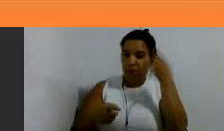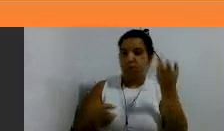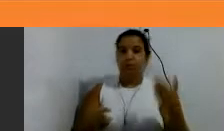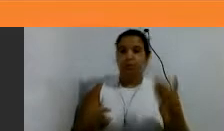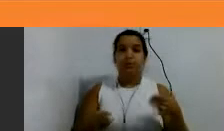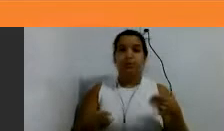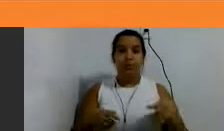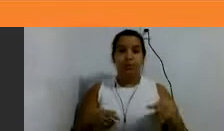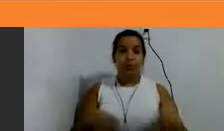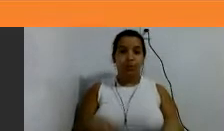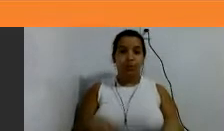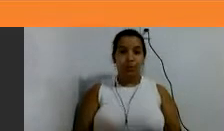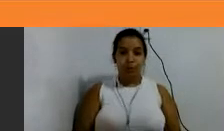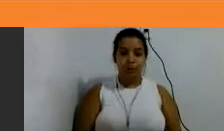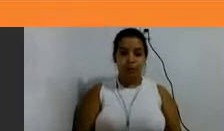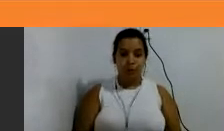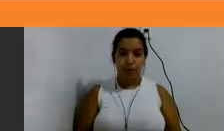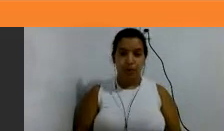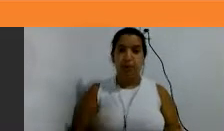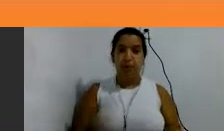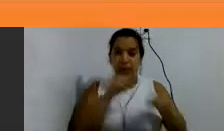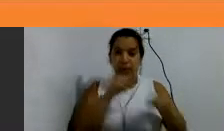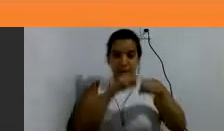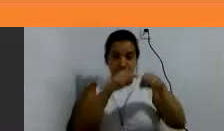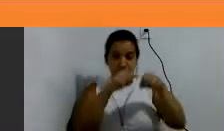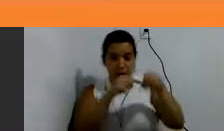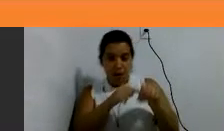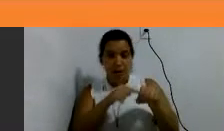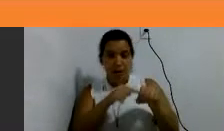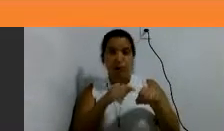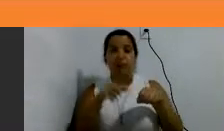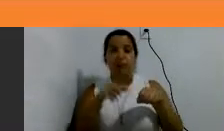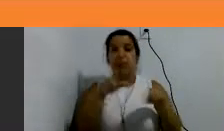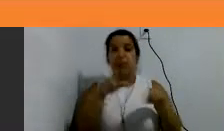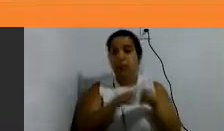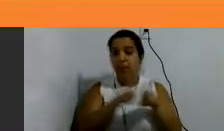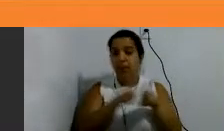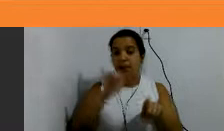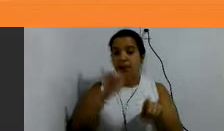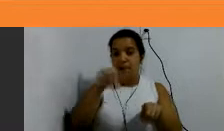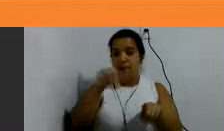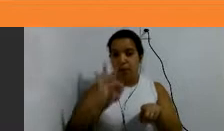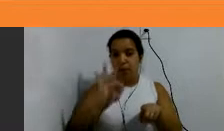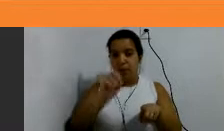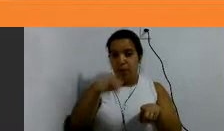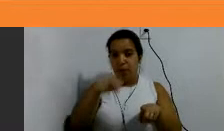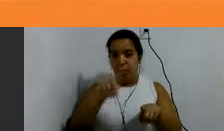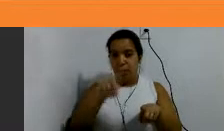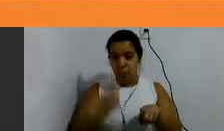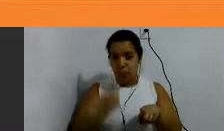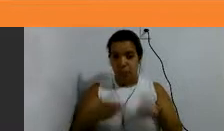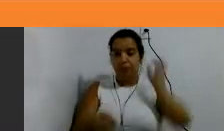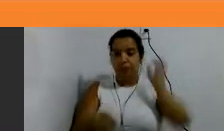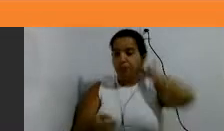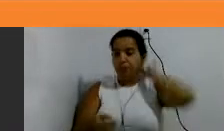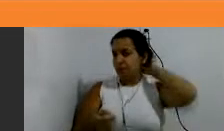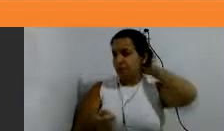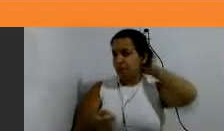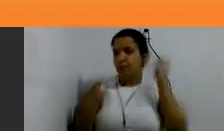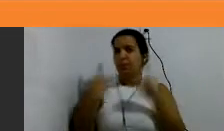pega aspirado da borda da lesão e também de linfonodos infartados, próxima à lesão. Por que que a gente